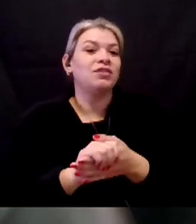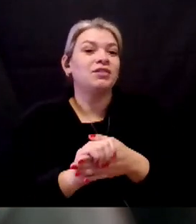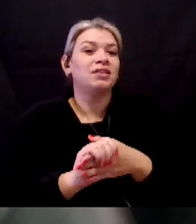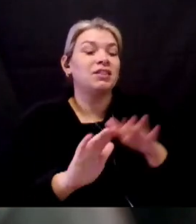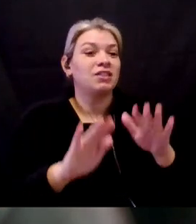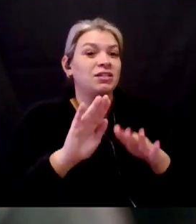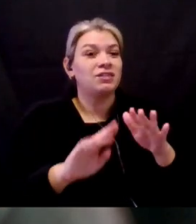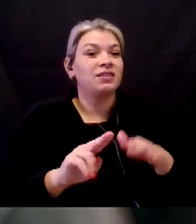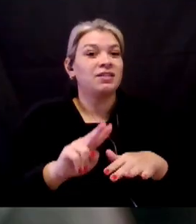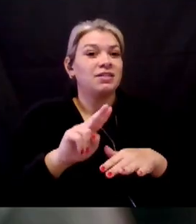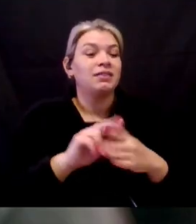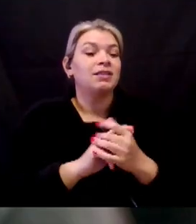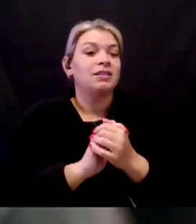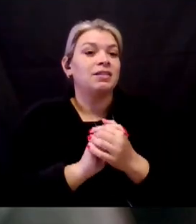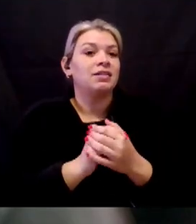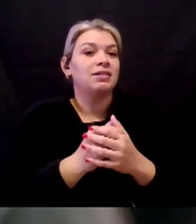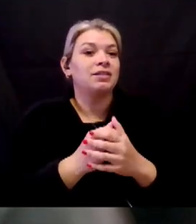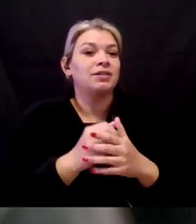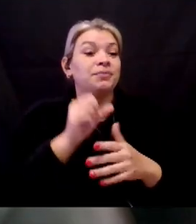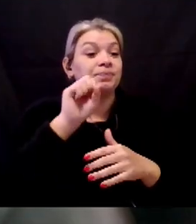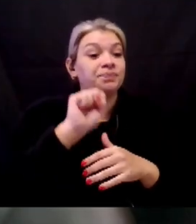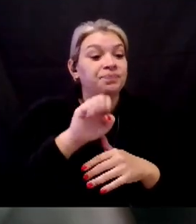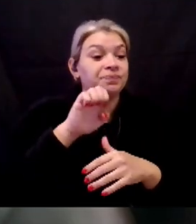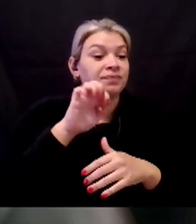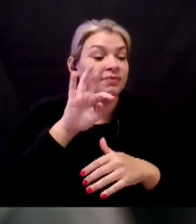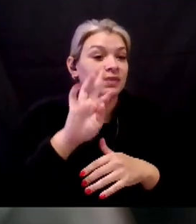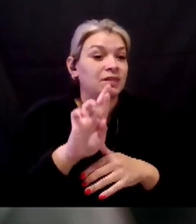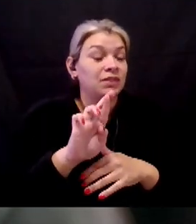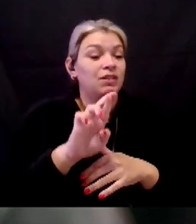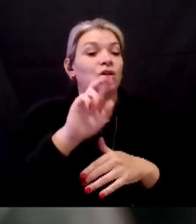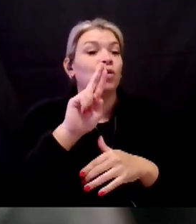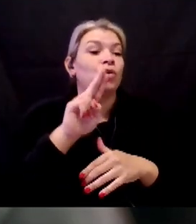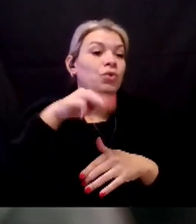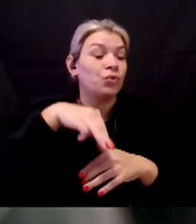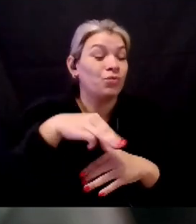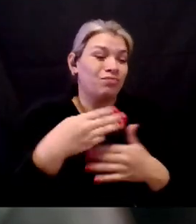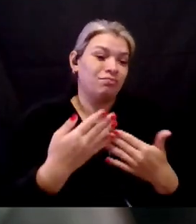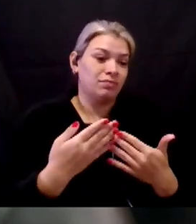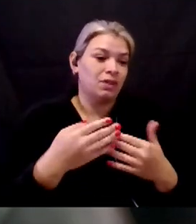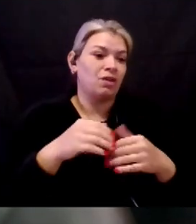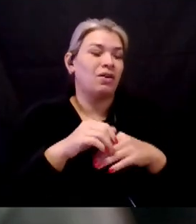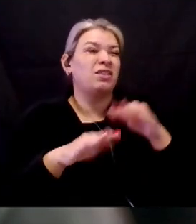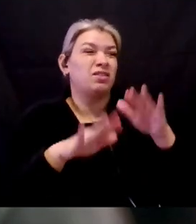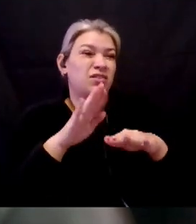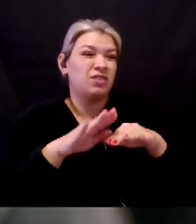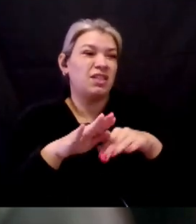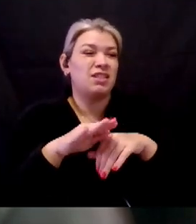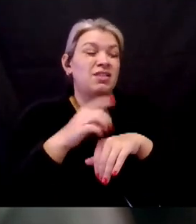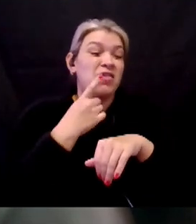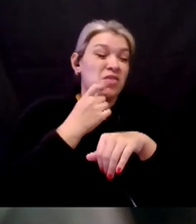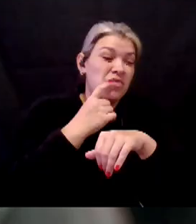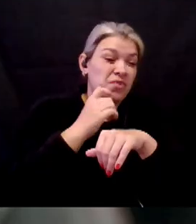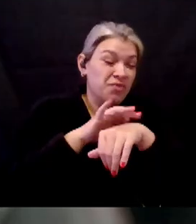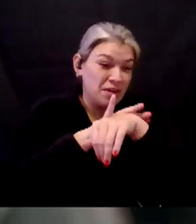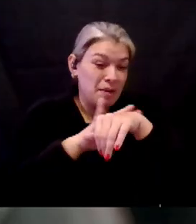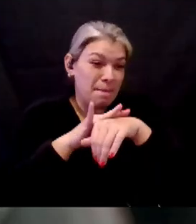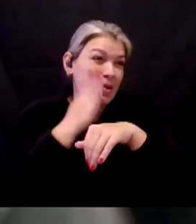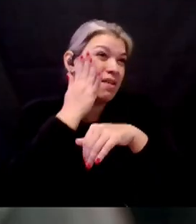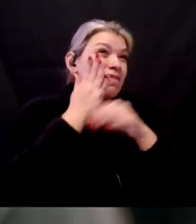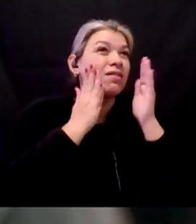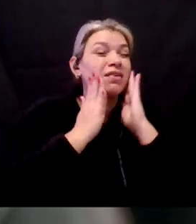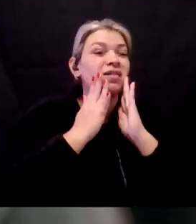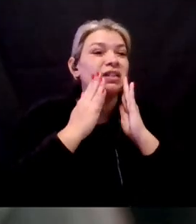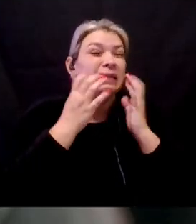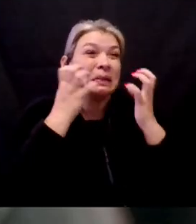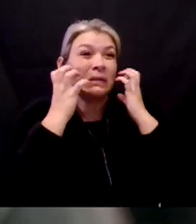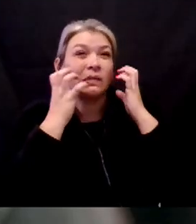criança, se utilizar, sim, vai ter uma reação cutânea e vai ter um vermelhidão, uma ardência, muitas vezes uma coceira. E às